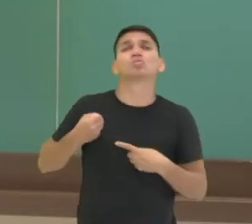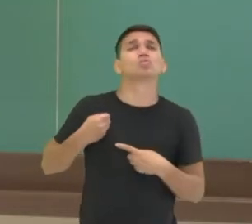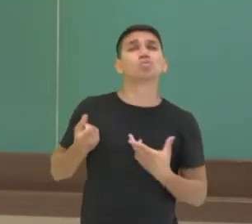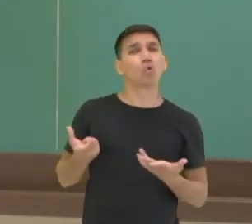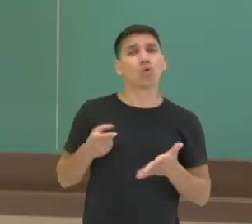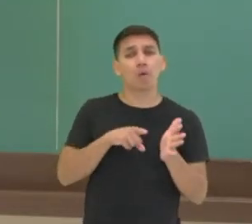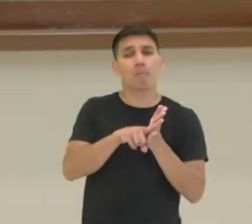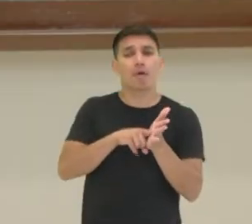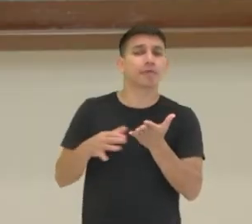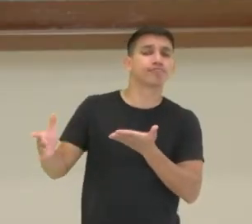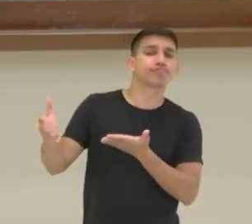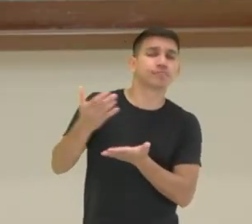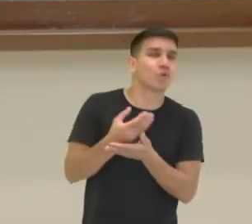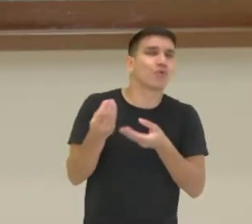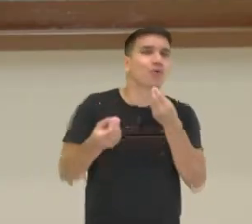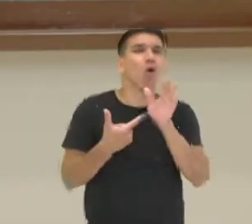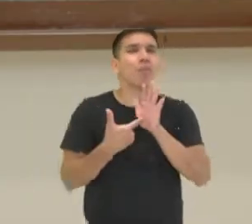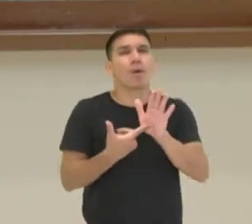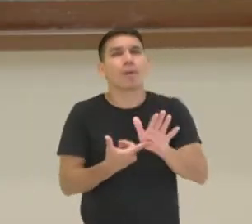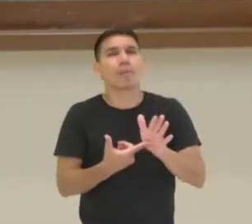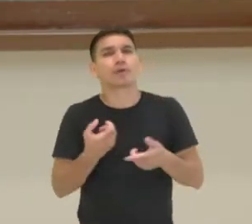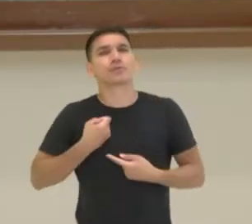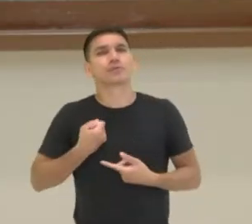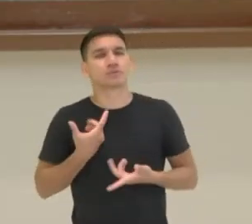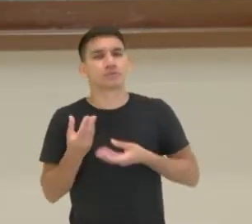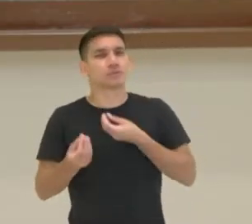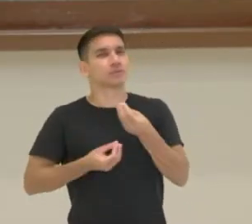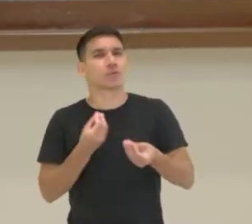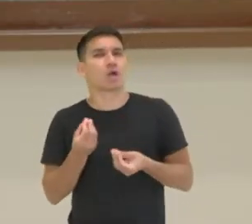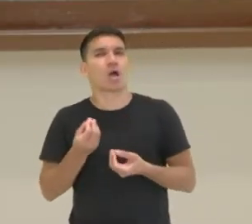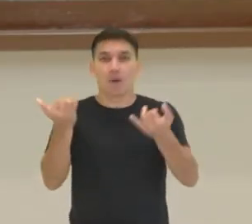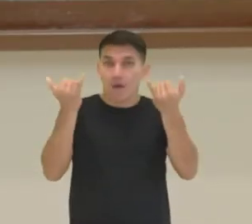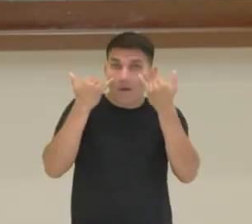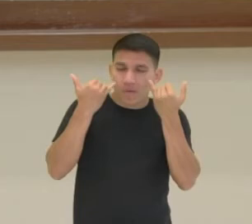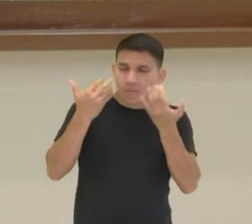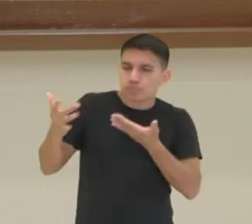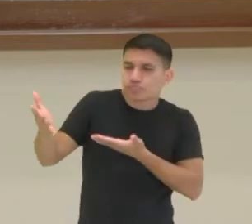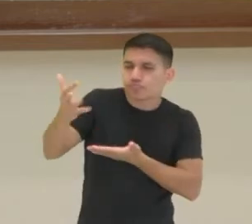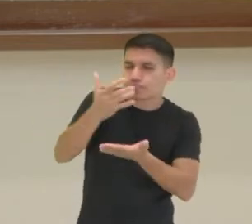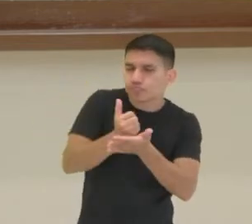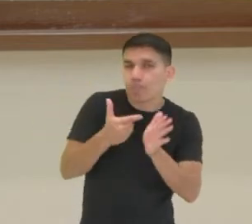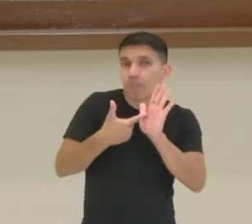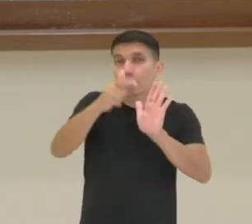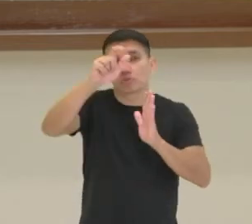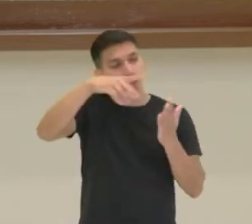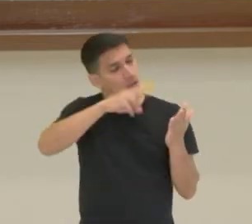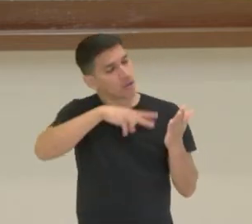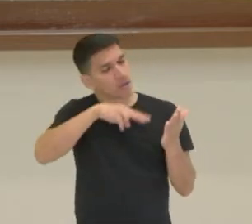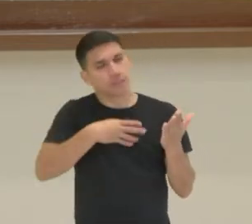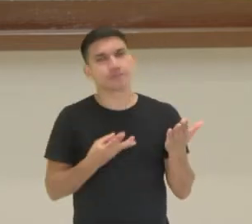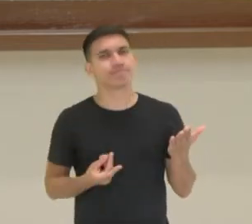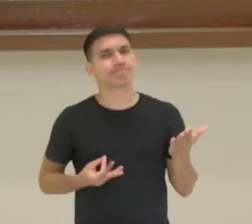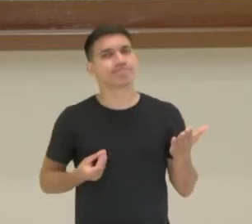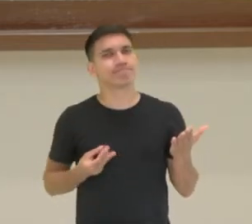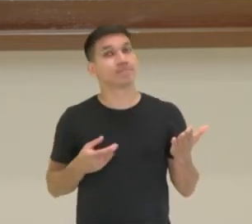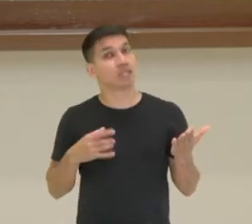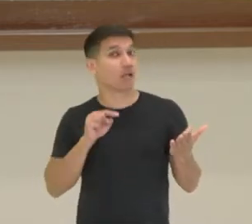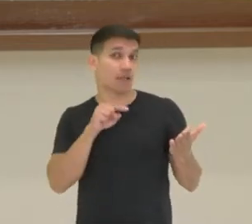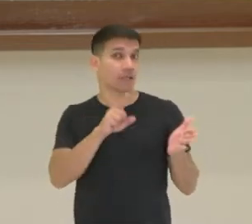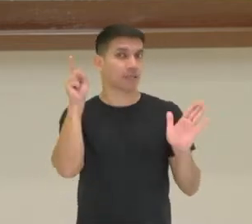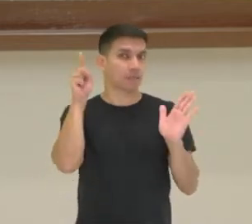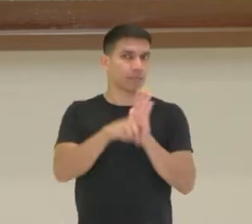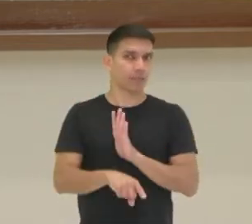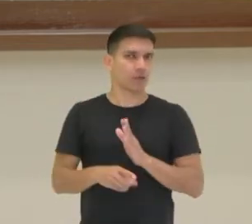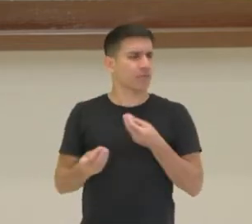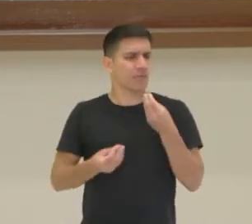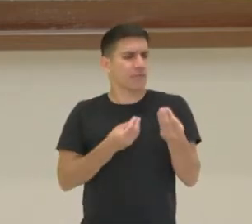forma que esses números são apresentados? Como que os dados são apresentados para o leitor? Tá? Então, essa